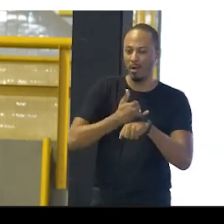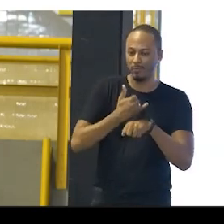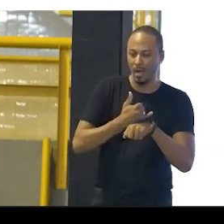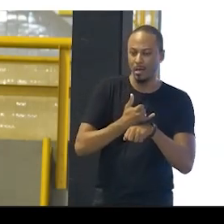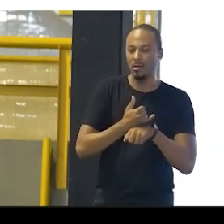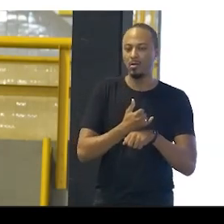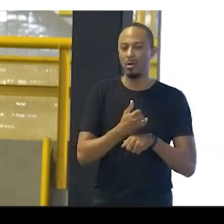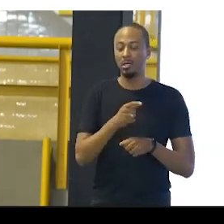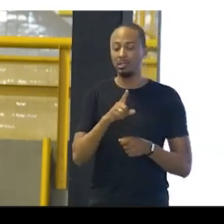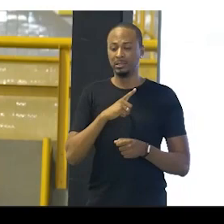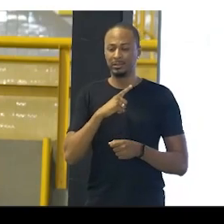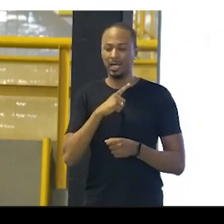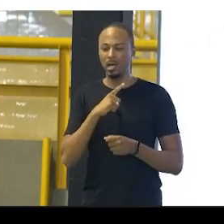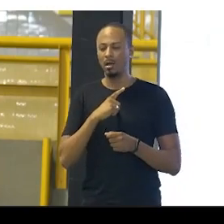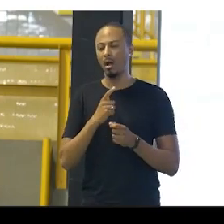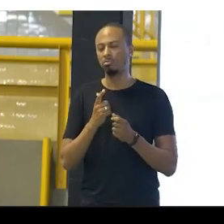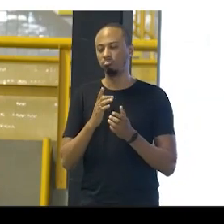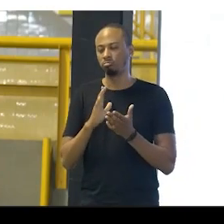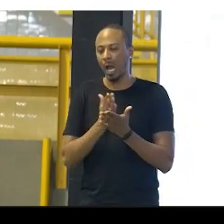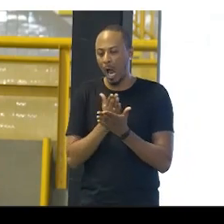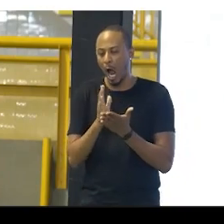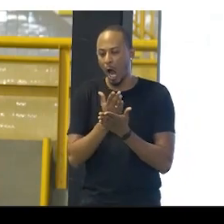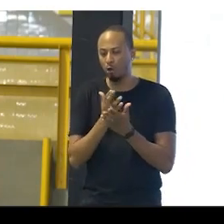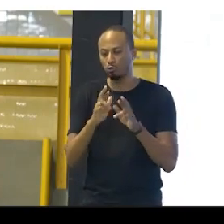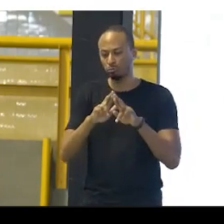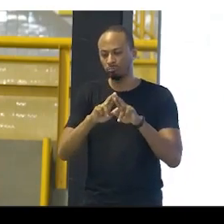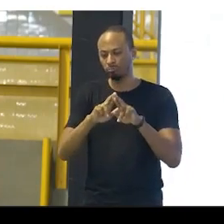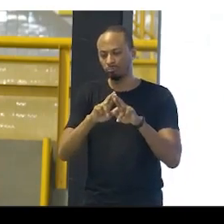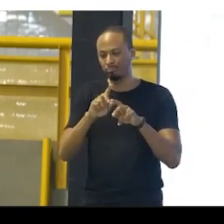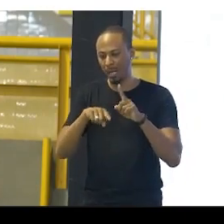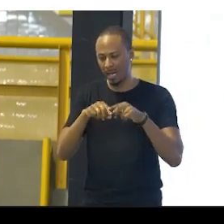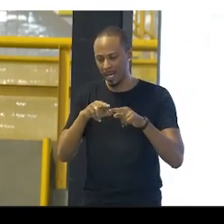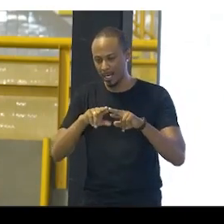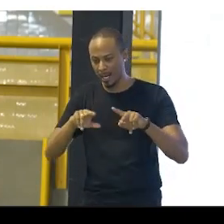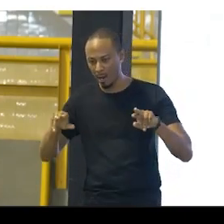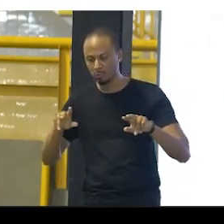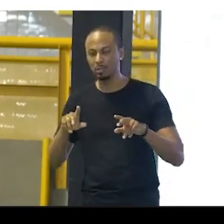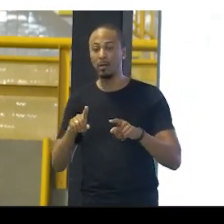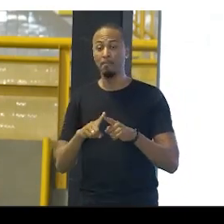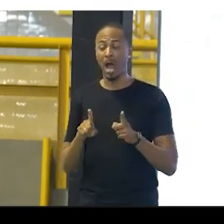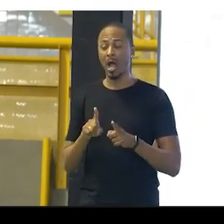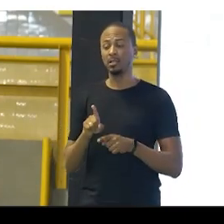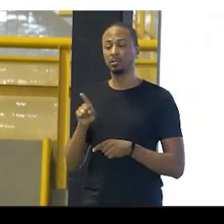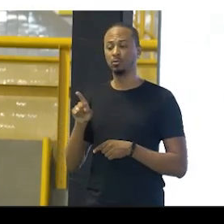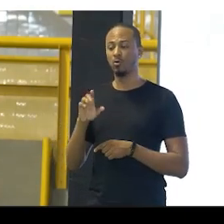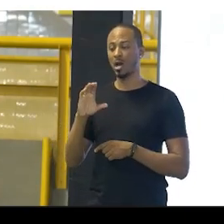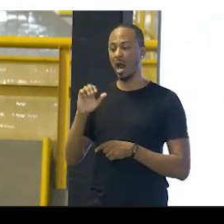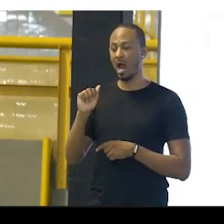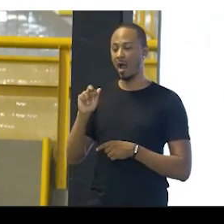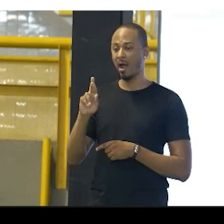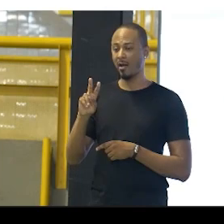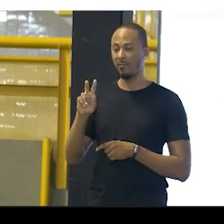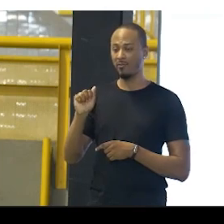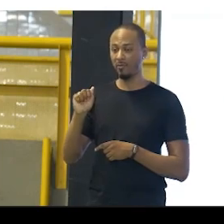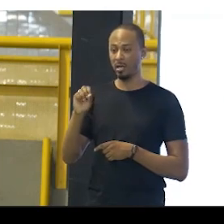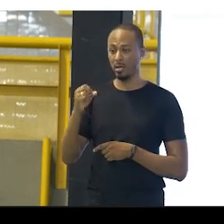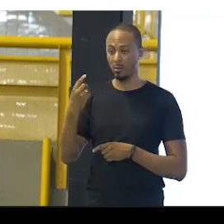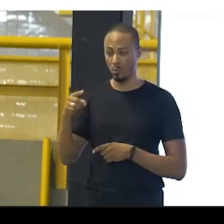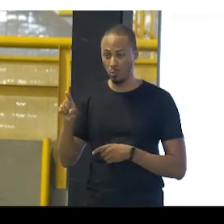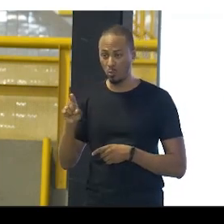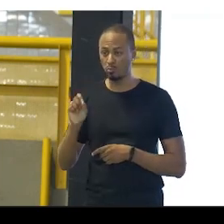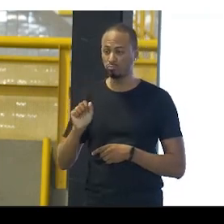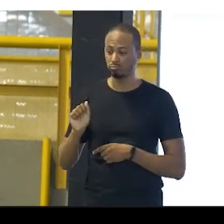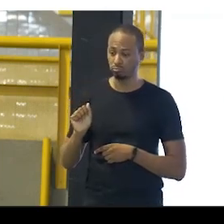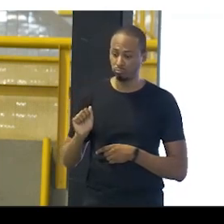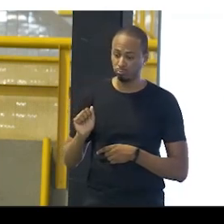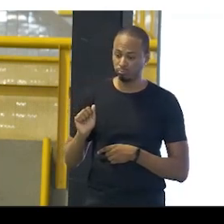o manganês, você tem o ferro e você tem o carvão mineral. Mas o carvão mineral, de uma maneira geral, ele é utilizado mais para fins